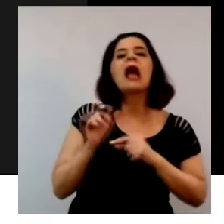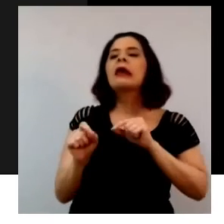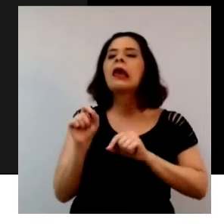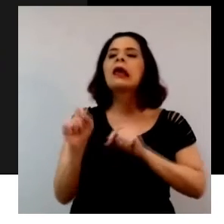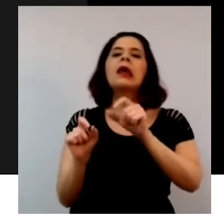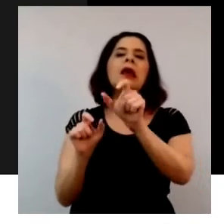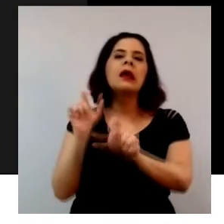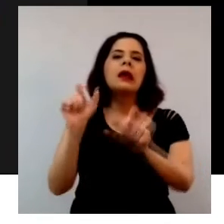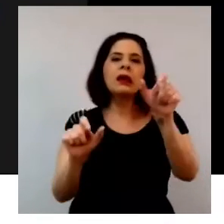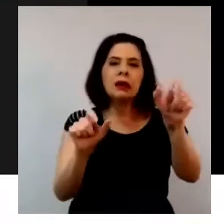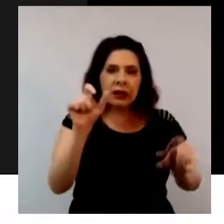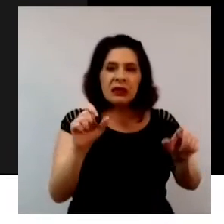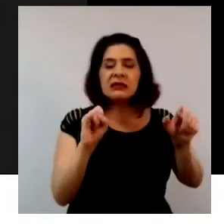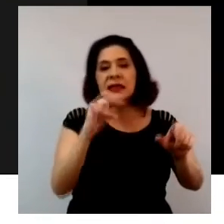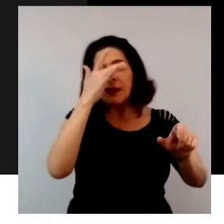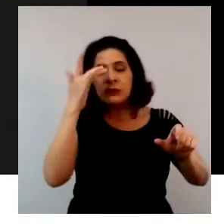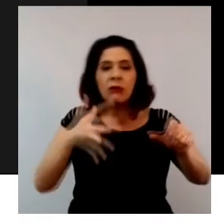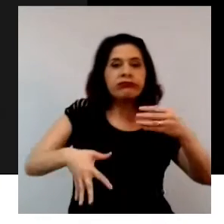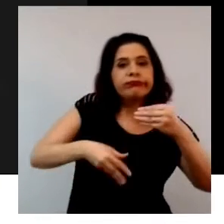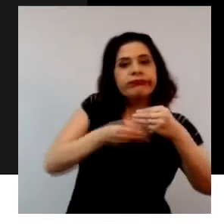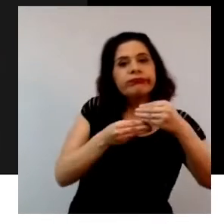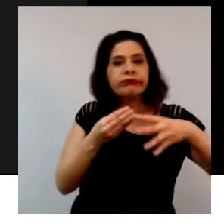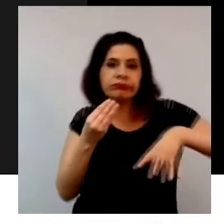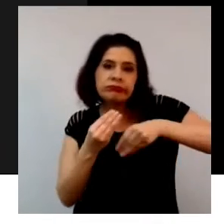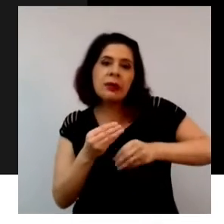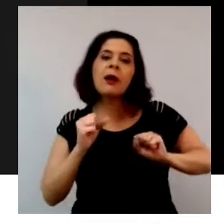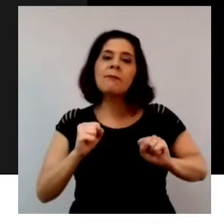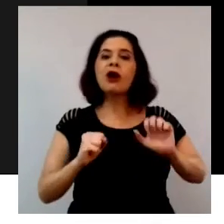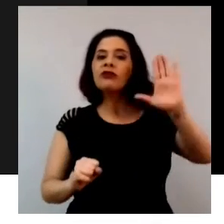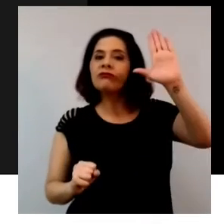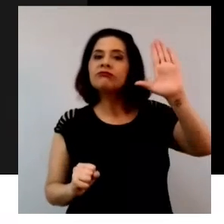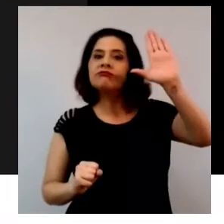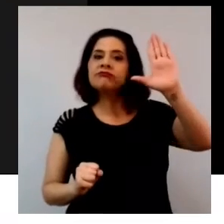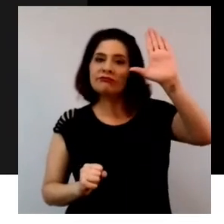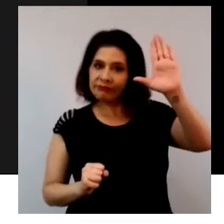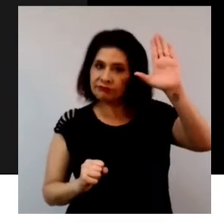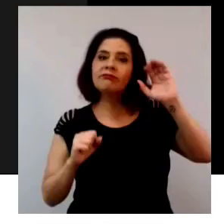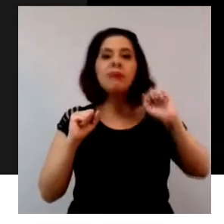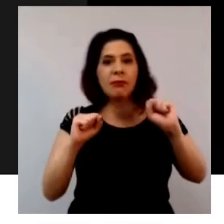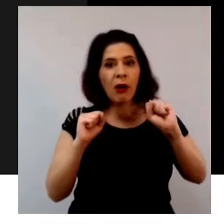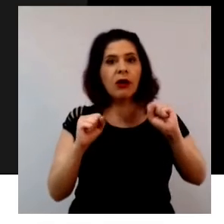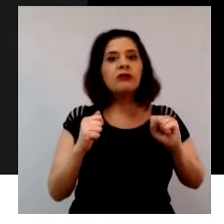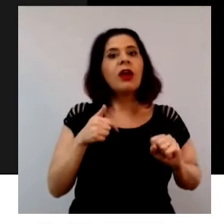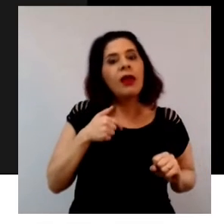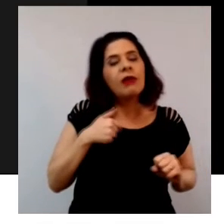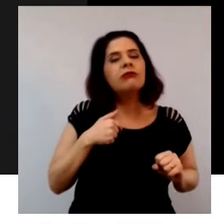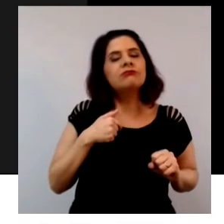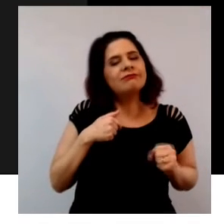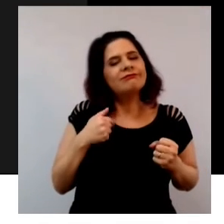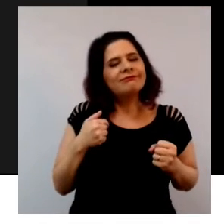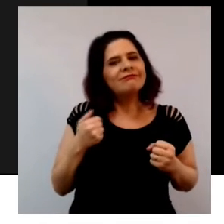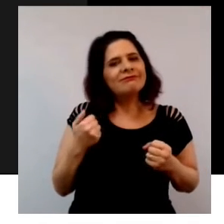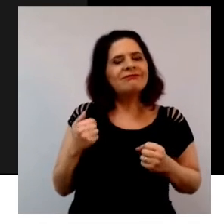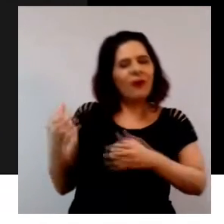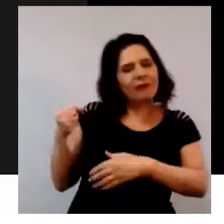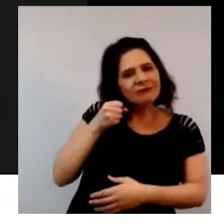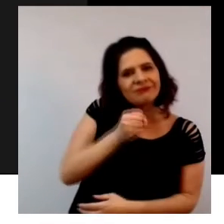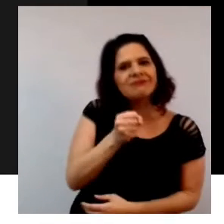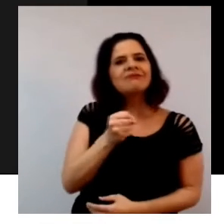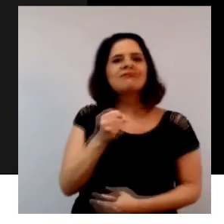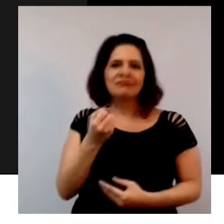do tempo da sua fala, é só levantar o braço na câmera que eu faço a inserção de vocês, tá bom?